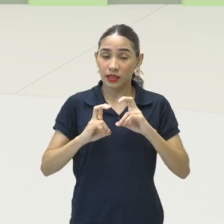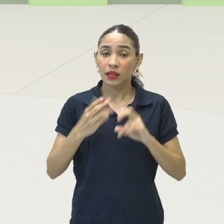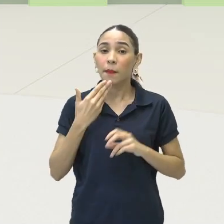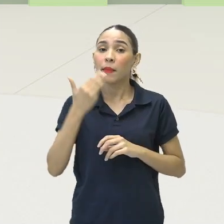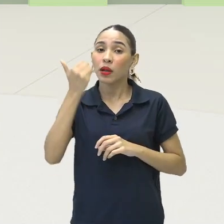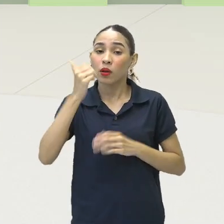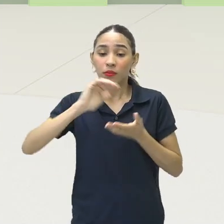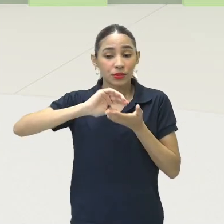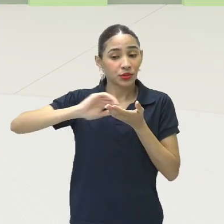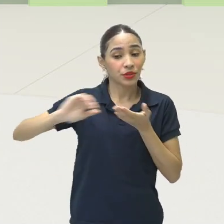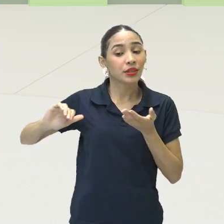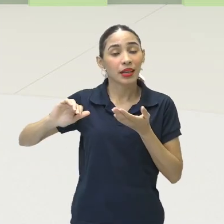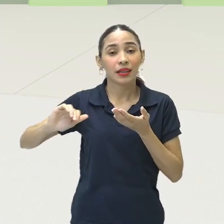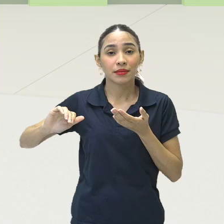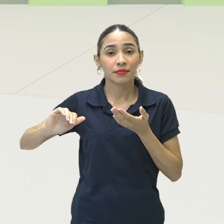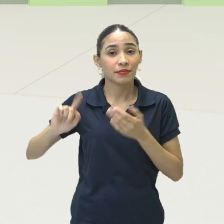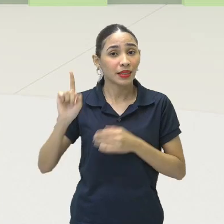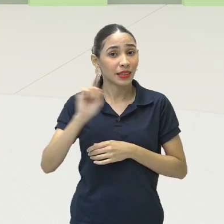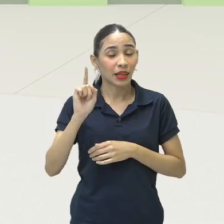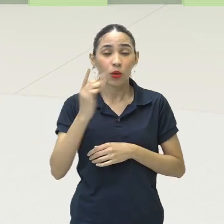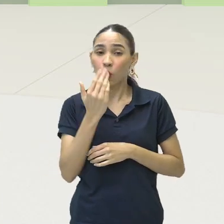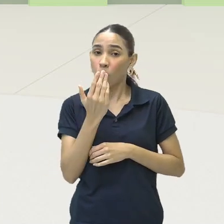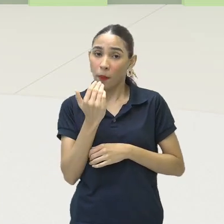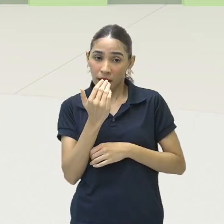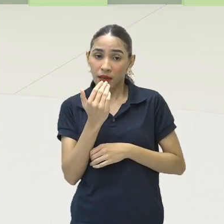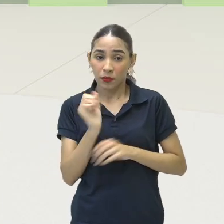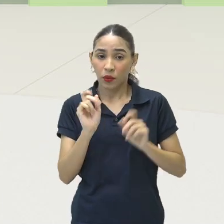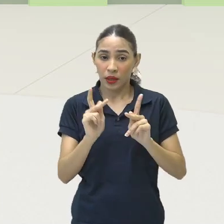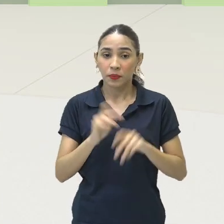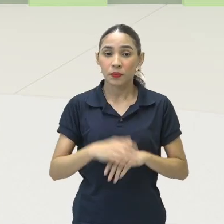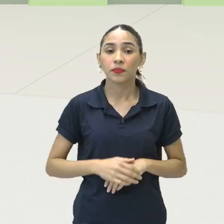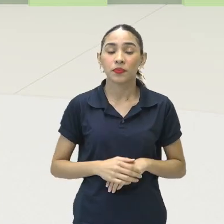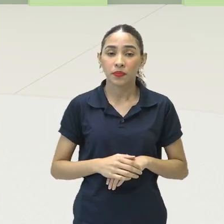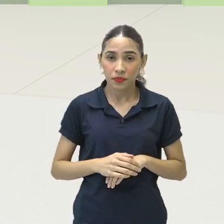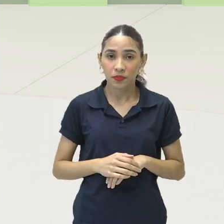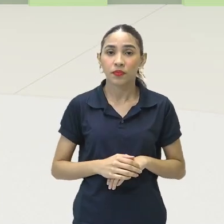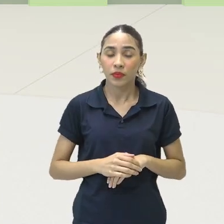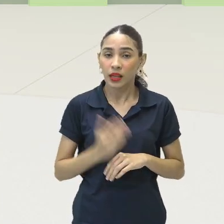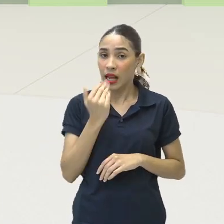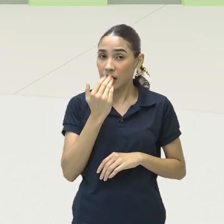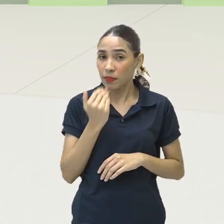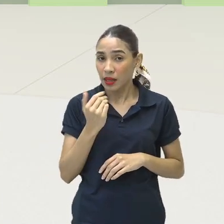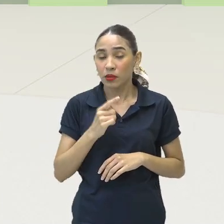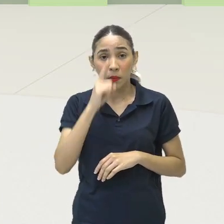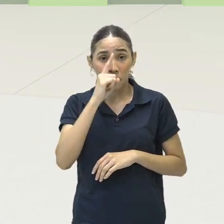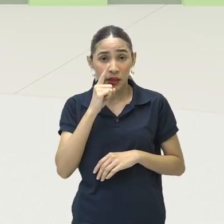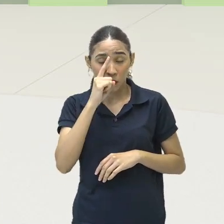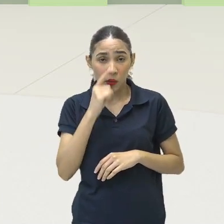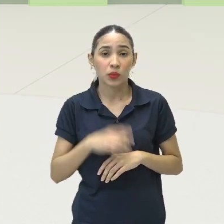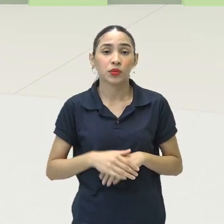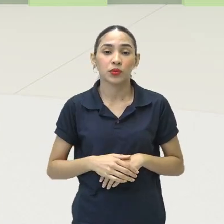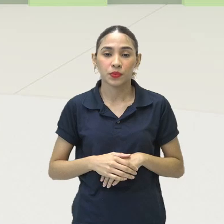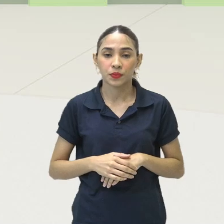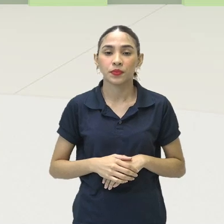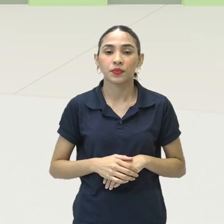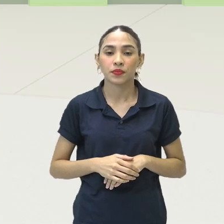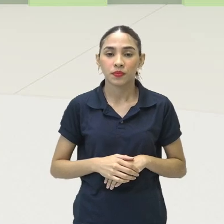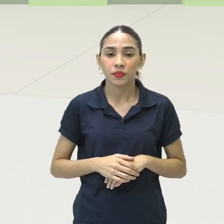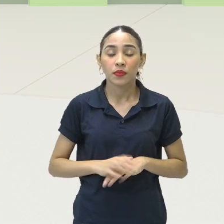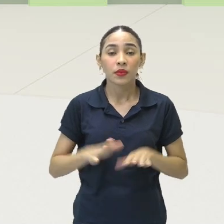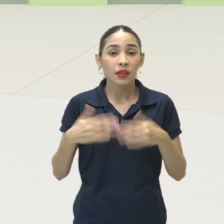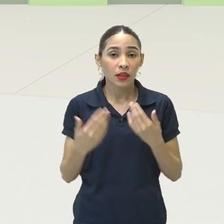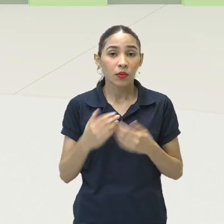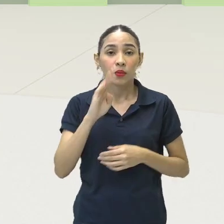você tirar, ou então nem comer mais aquele alimento que está torrado, que está defumado, né?